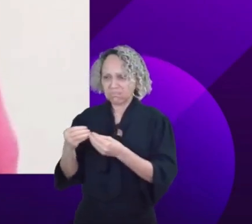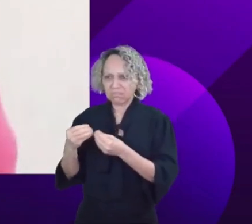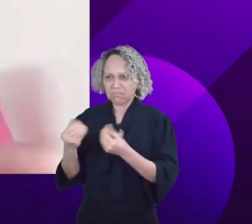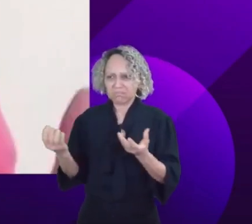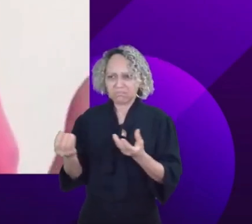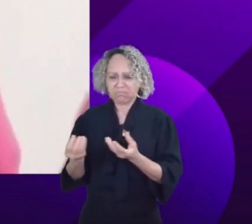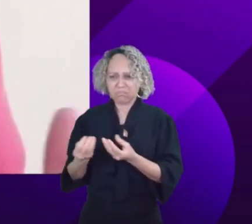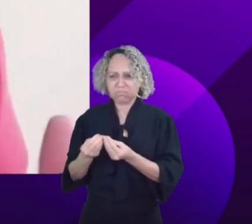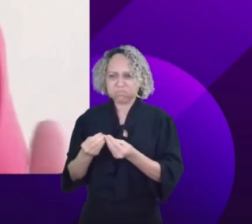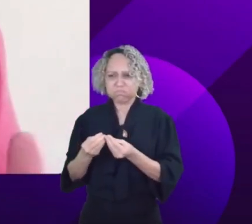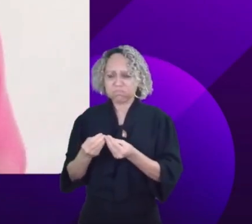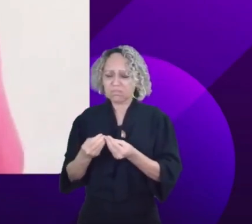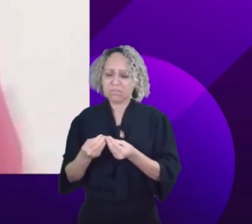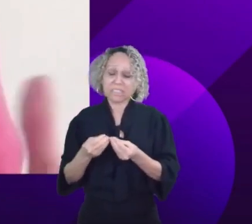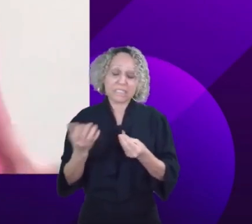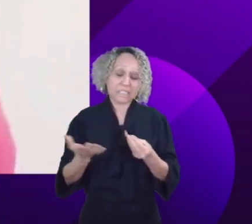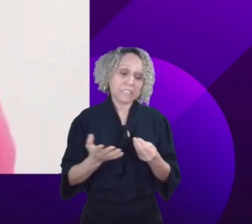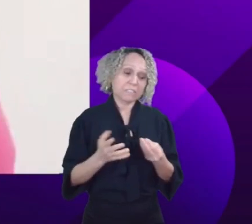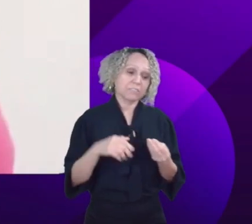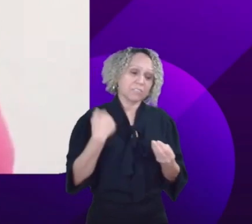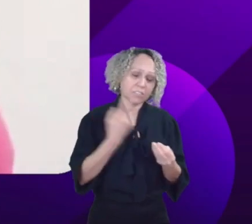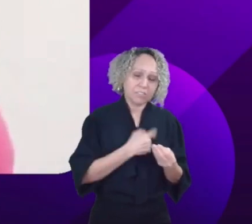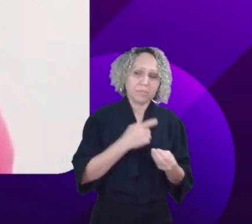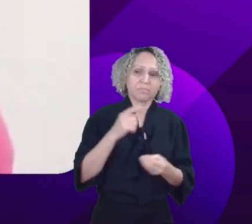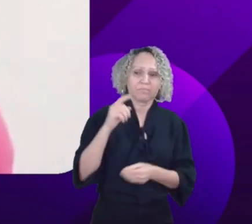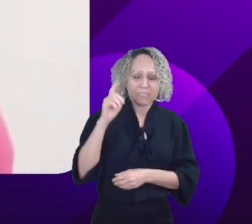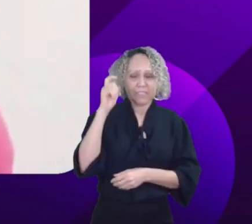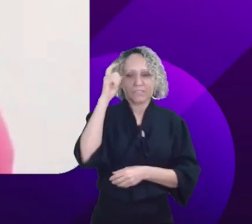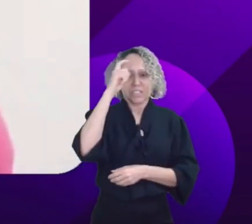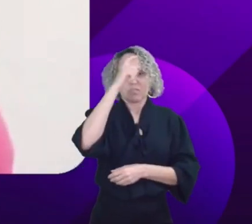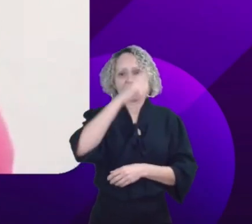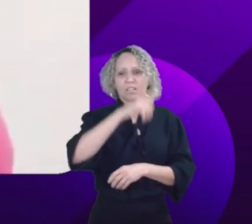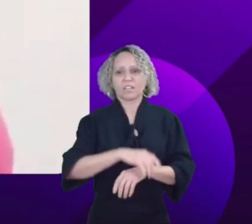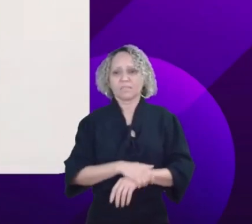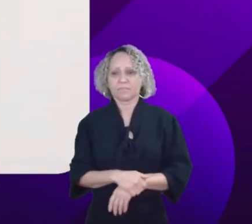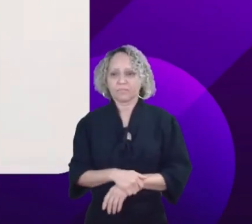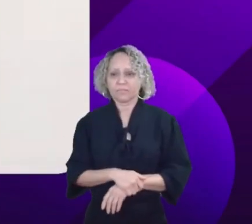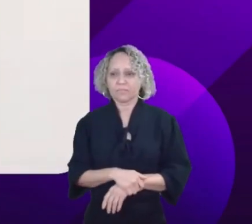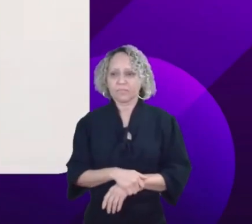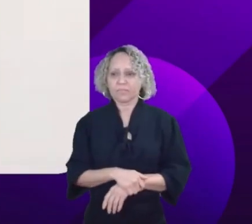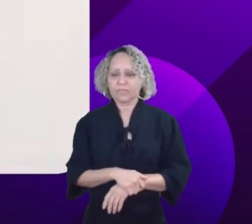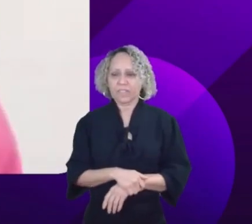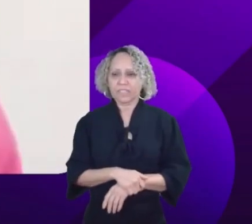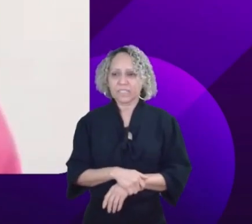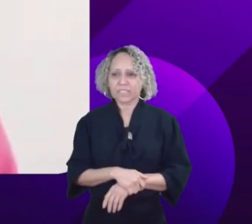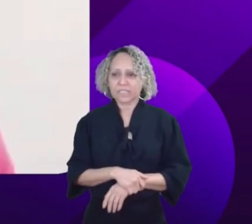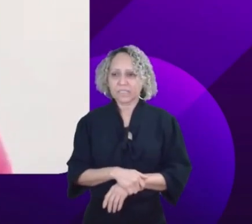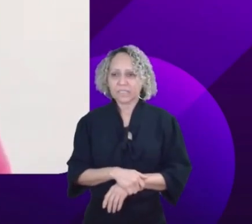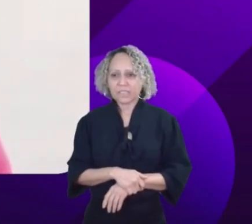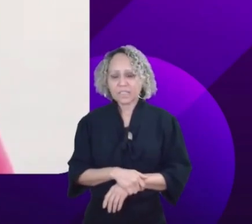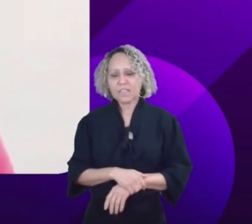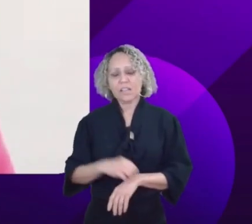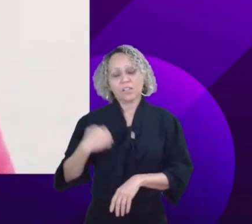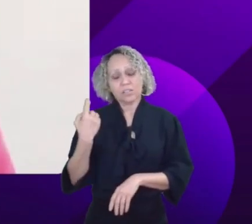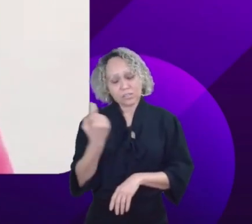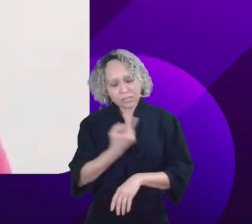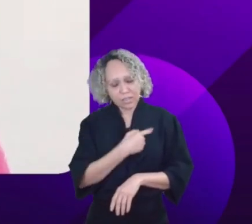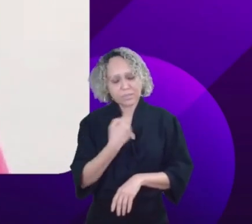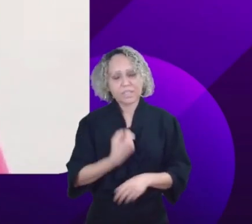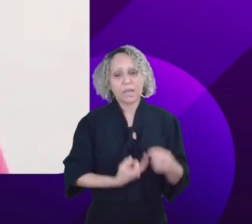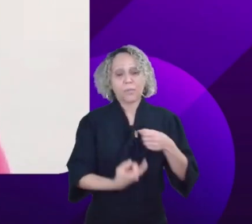momento, né, tendo tantas dificuldades. Então, são várias medidas que a gente precisa retomar, né, para